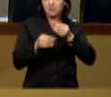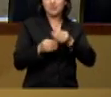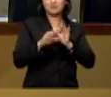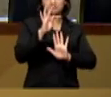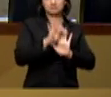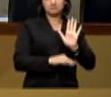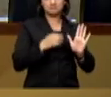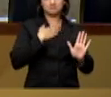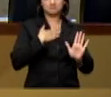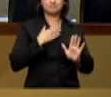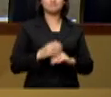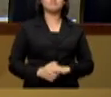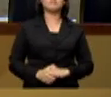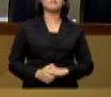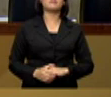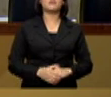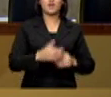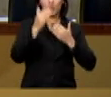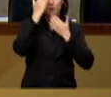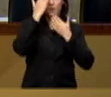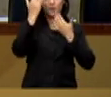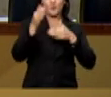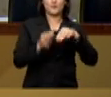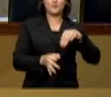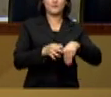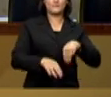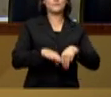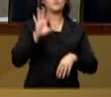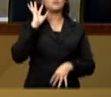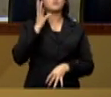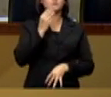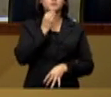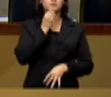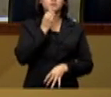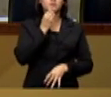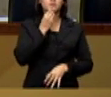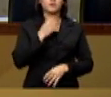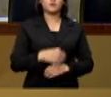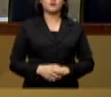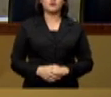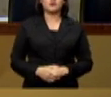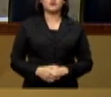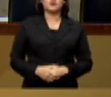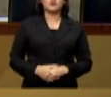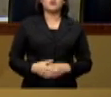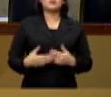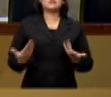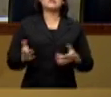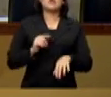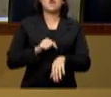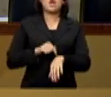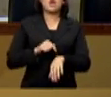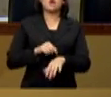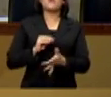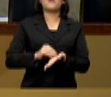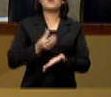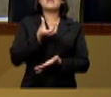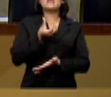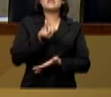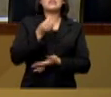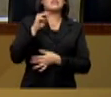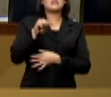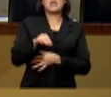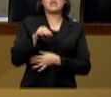obrigado, ministro Dias Toffoli. Senhores ministros, faltam